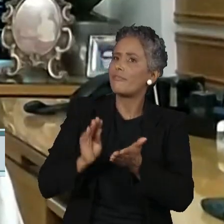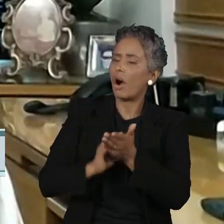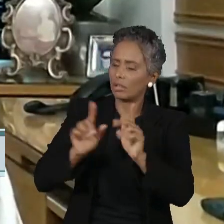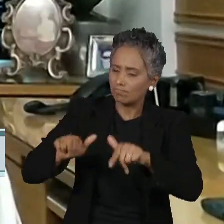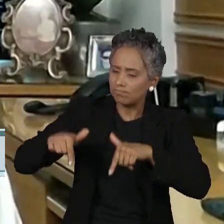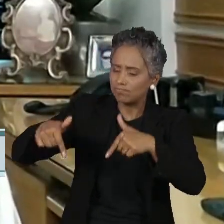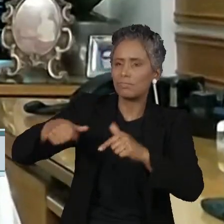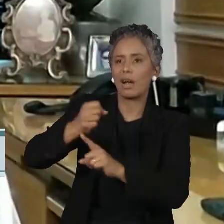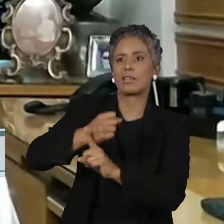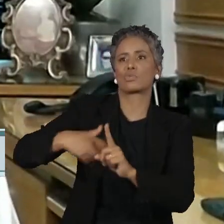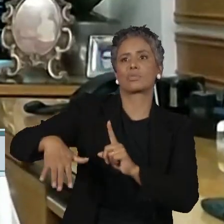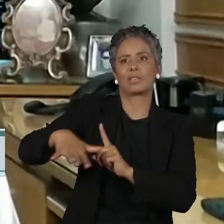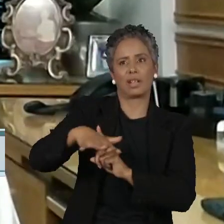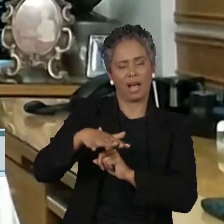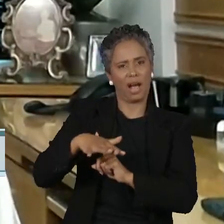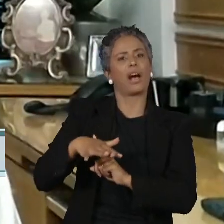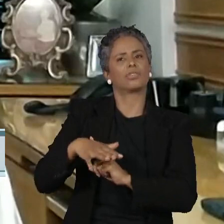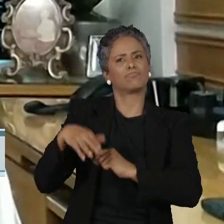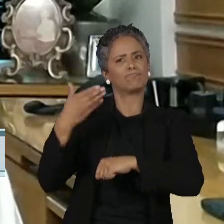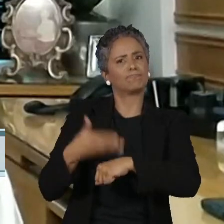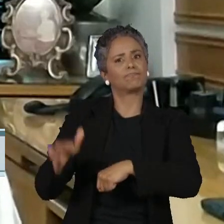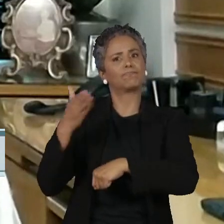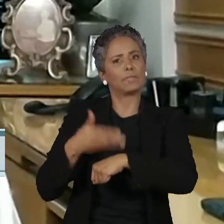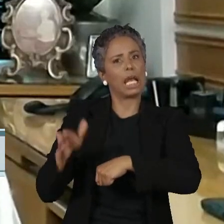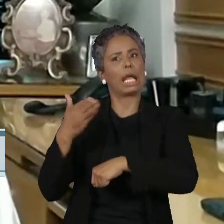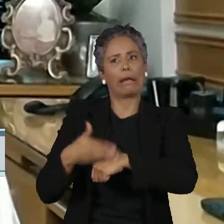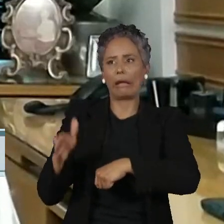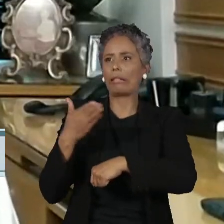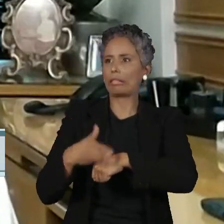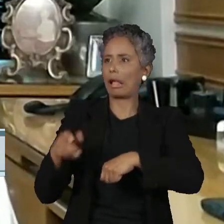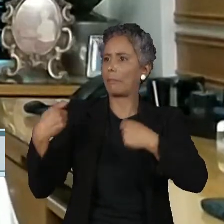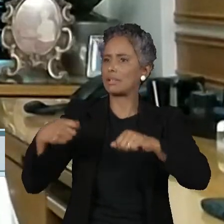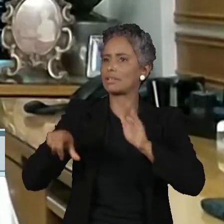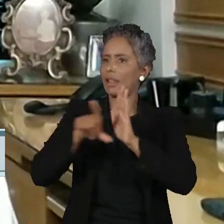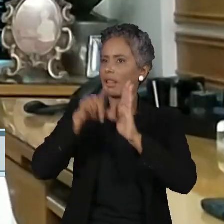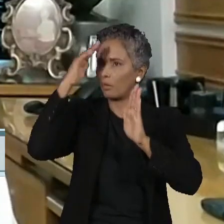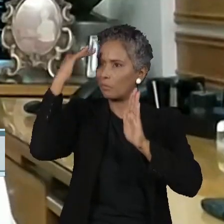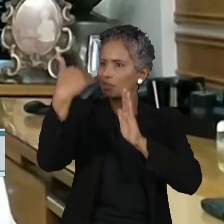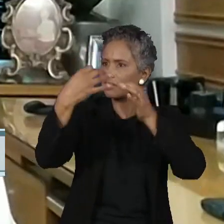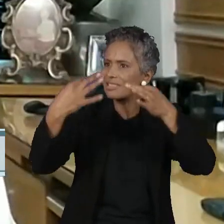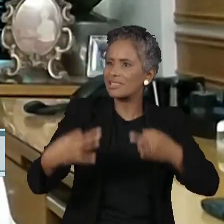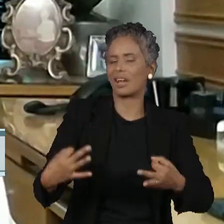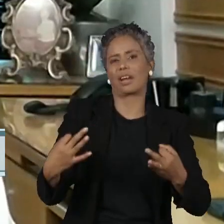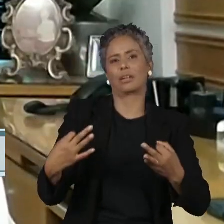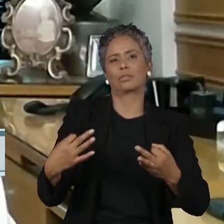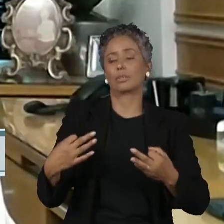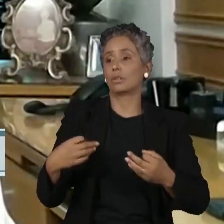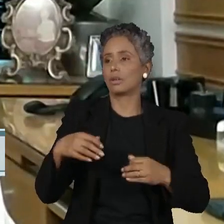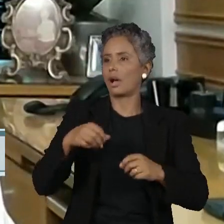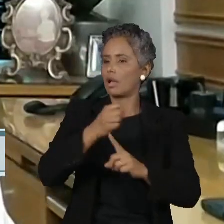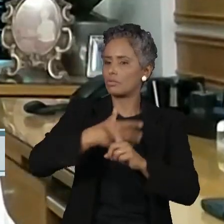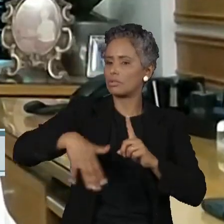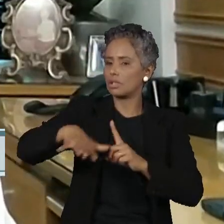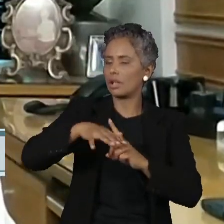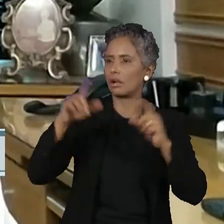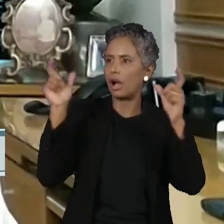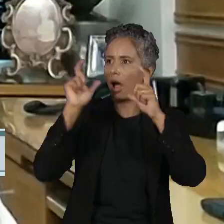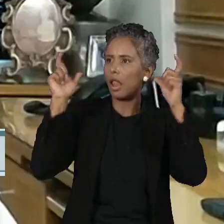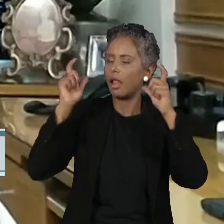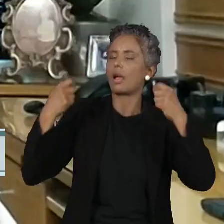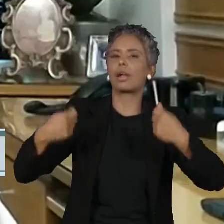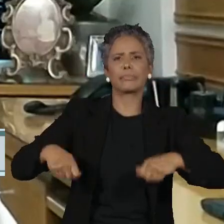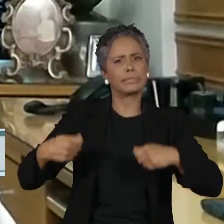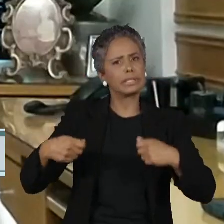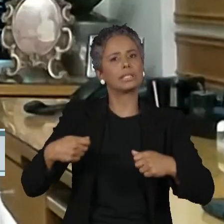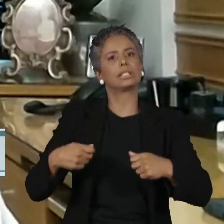social muito grande, onde toda a sociedade precisa estar alerta e precisa estar cuidando, né,